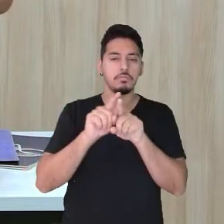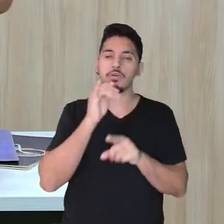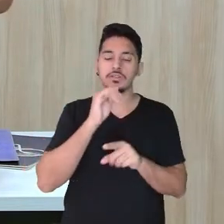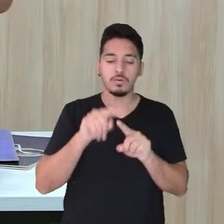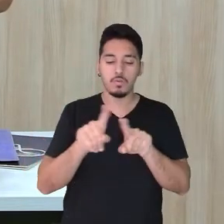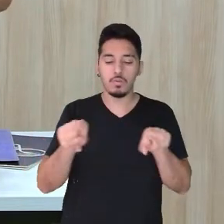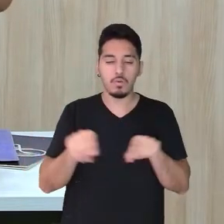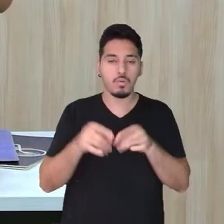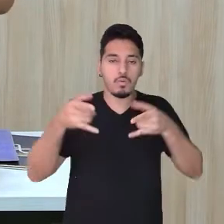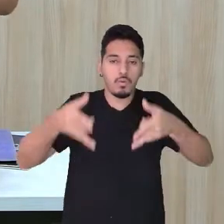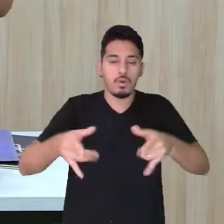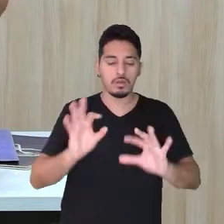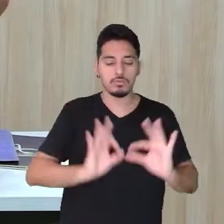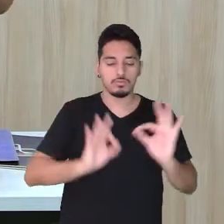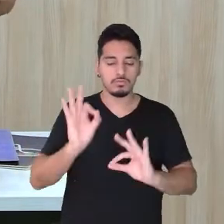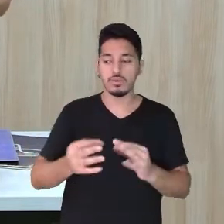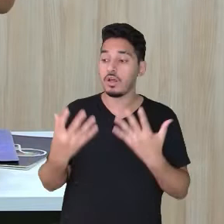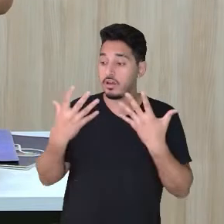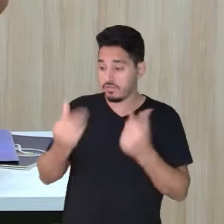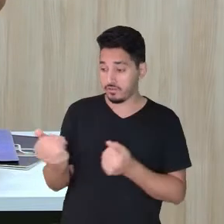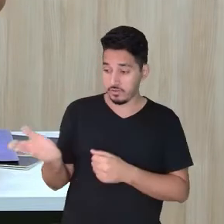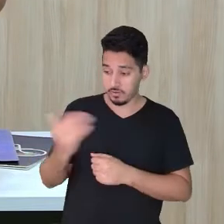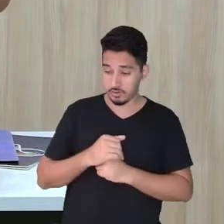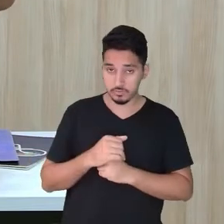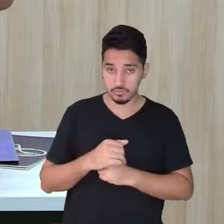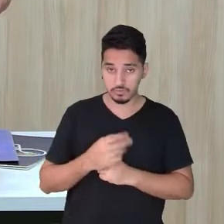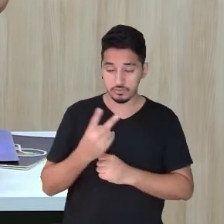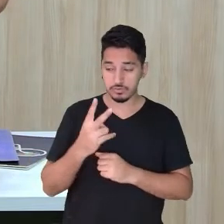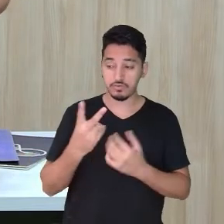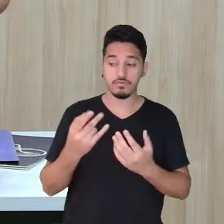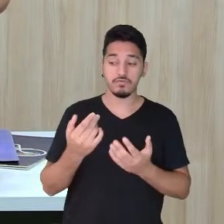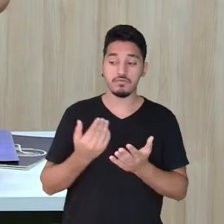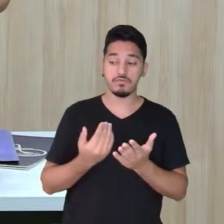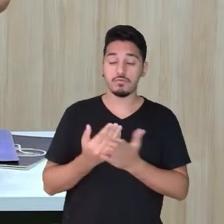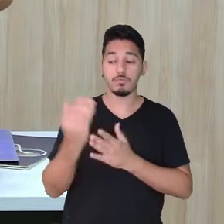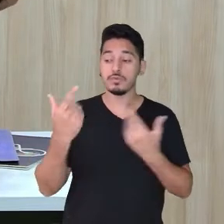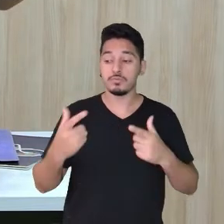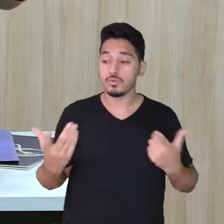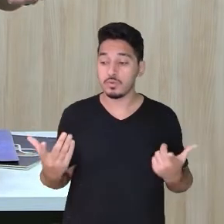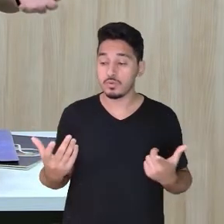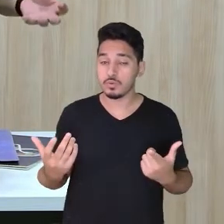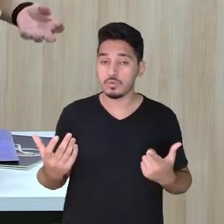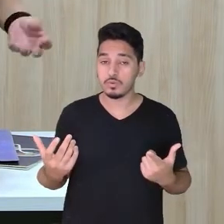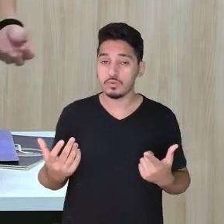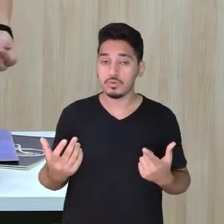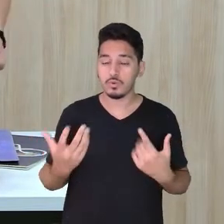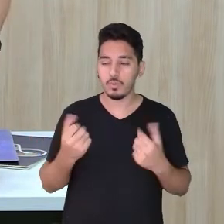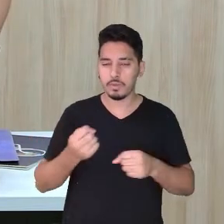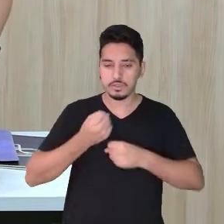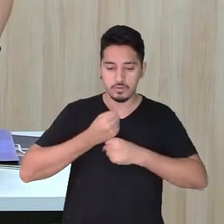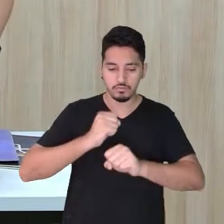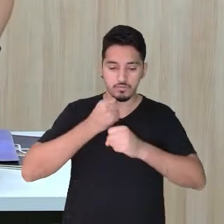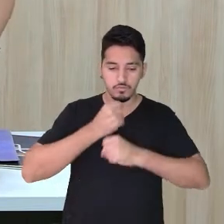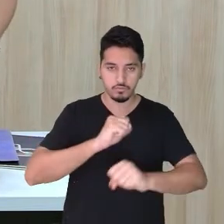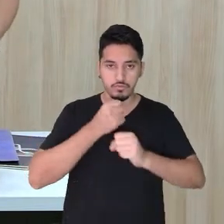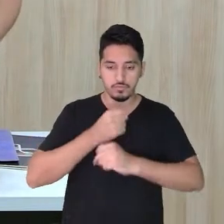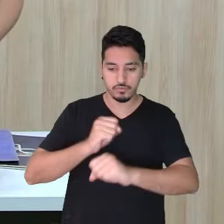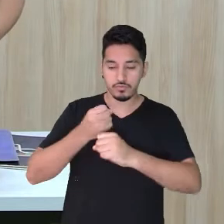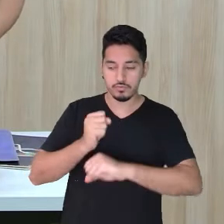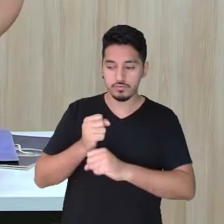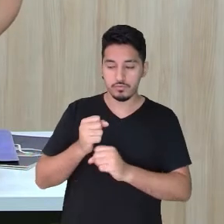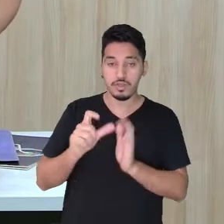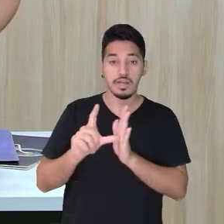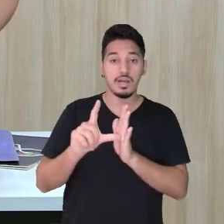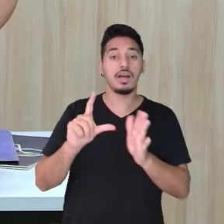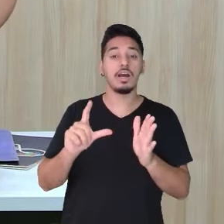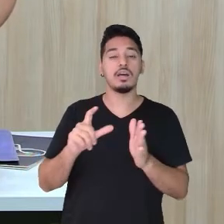quarto. Vamos arrumar seu quarto. Vai começar por onde? Será que a gente começa limpando o chão antes de